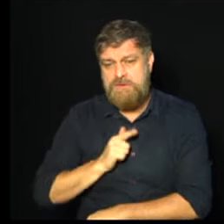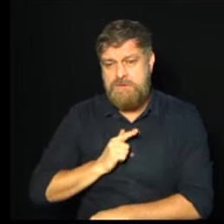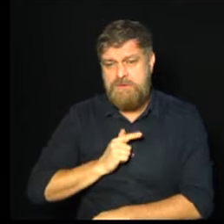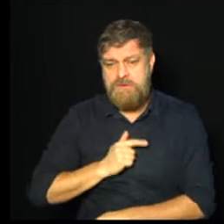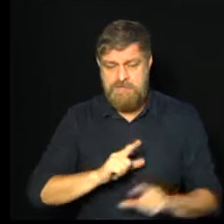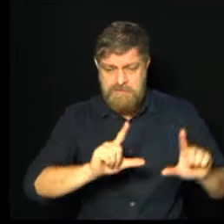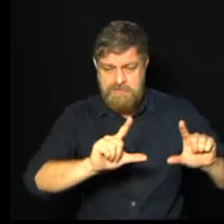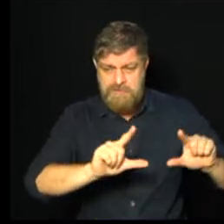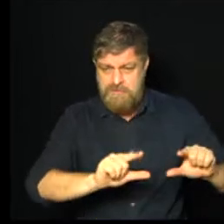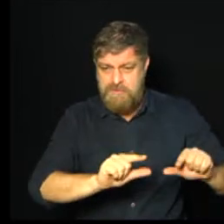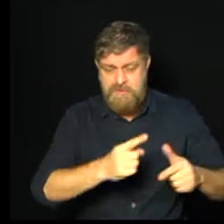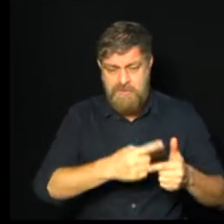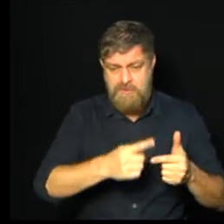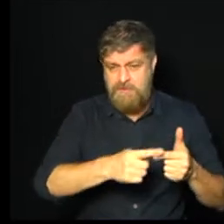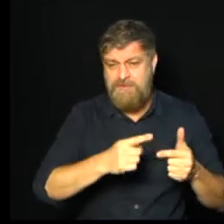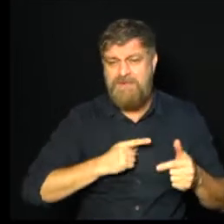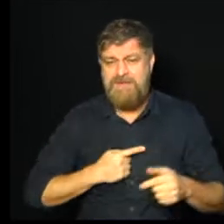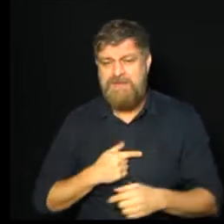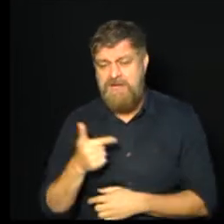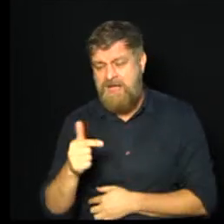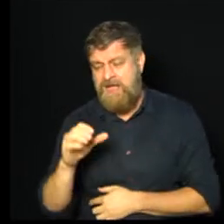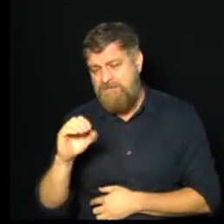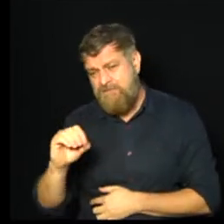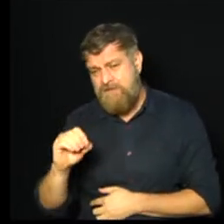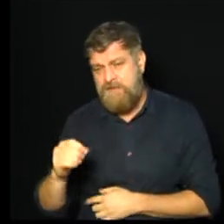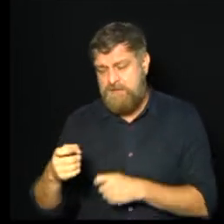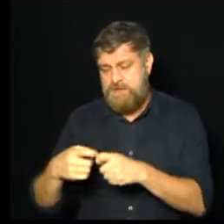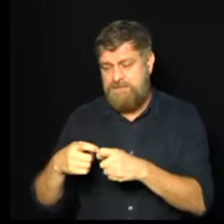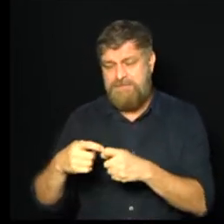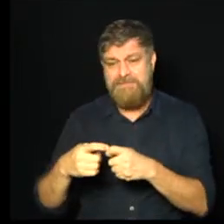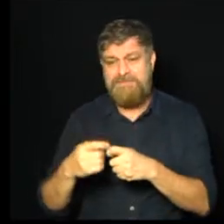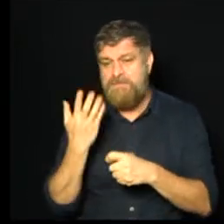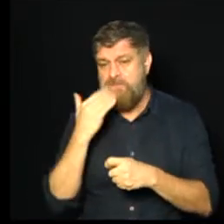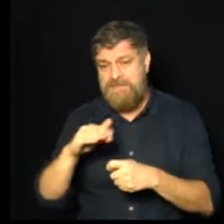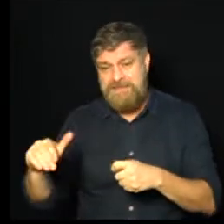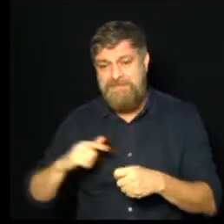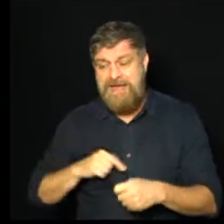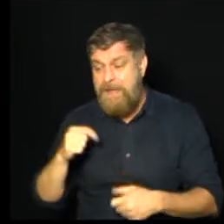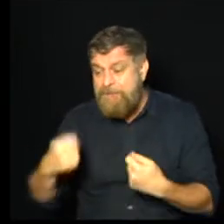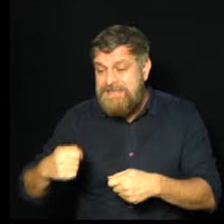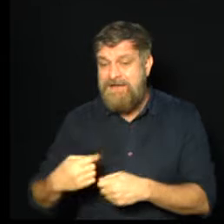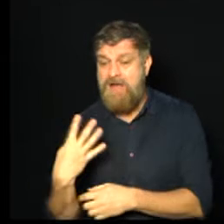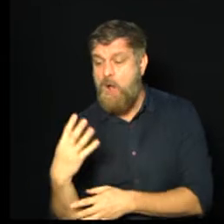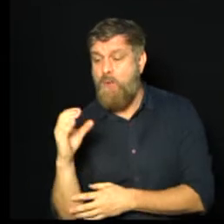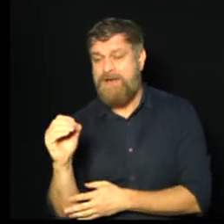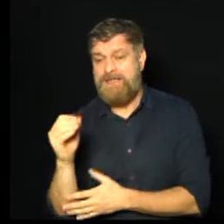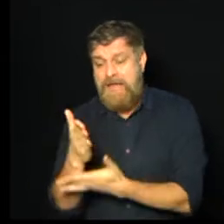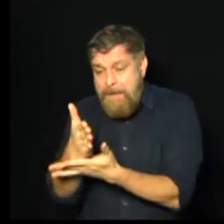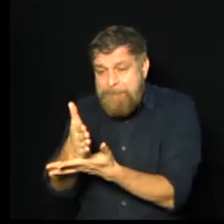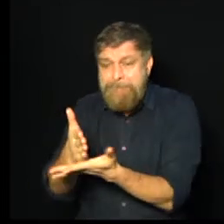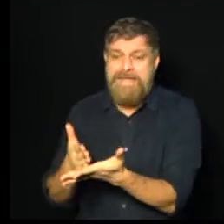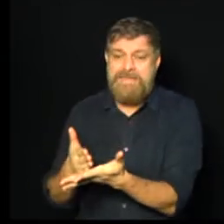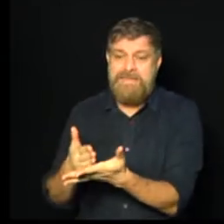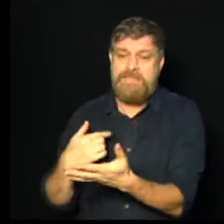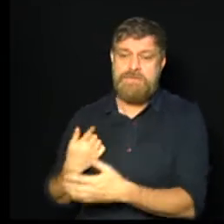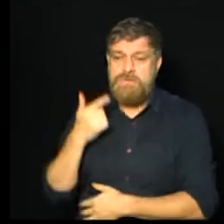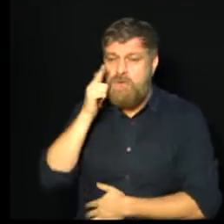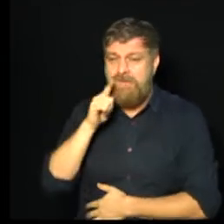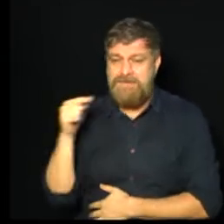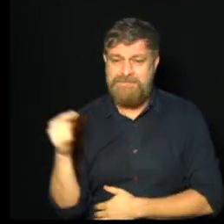e 20 e poucos pediatras de uma necessidade de quase 40. Então, metade já ajudou. Agora, clínico, nós